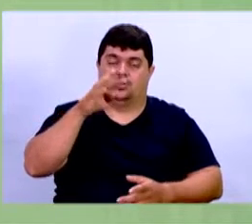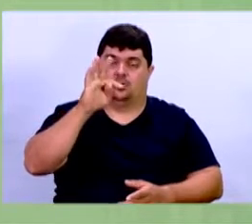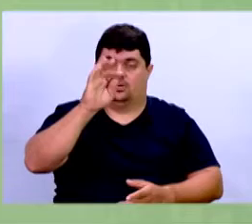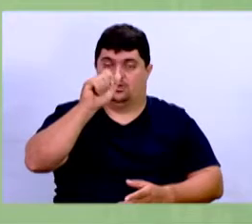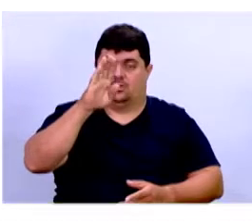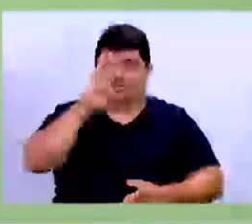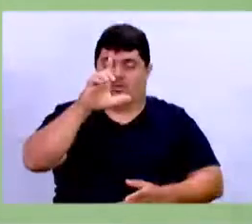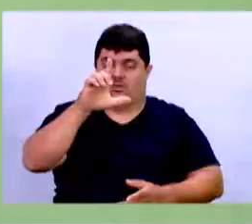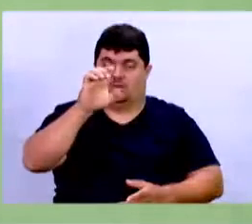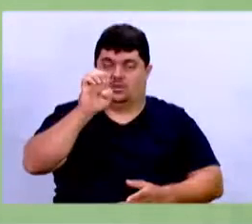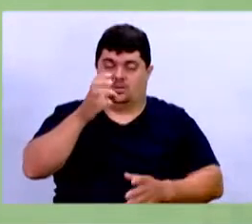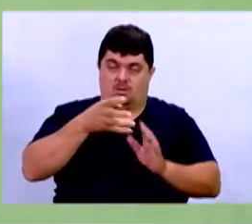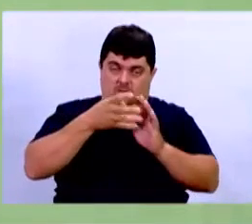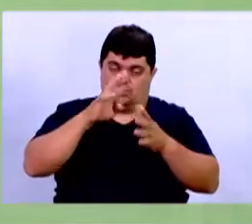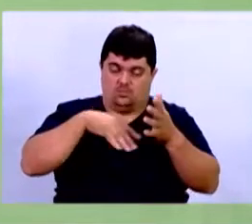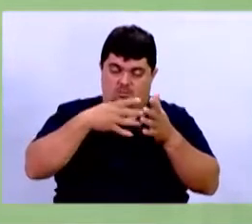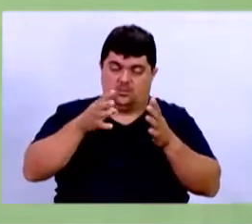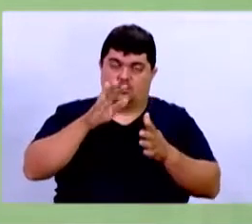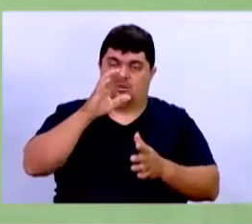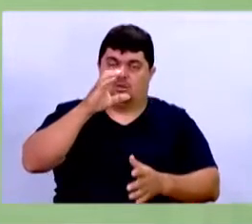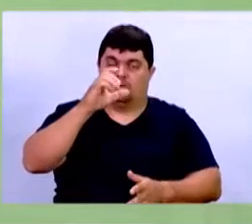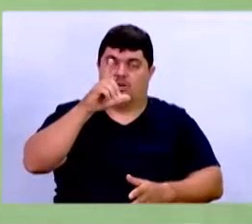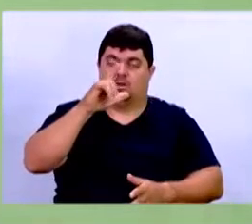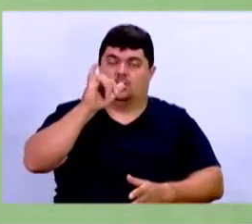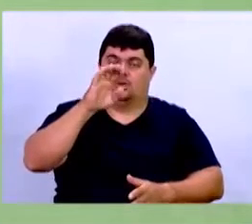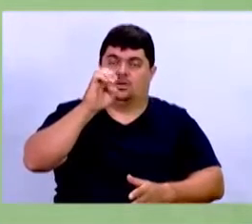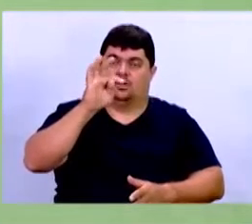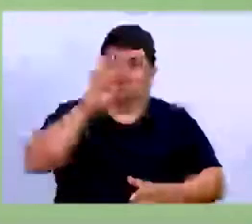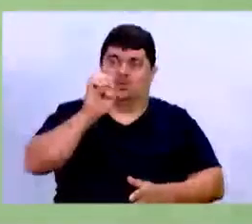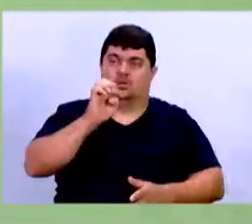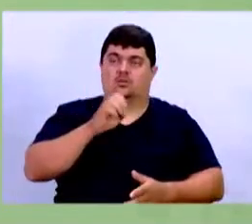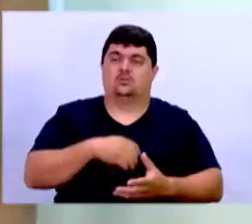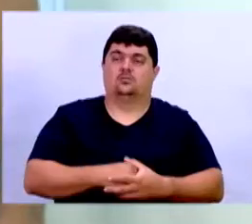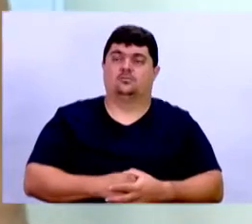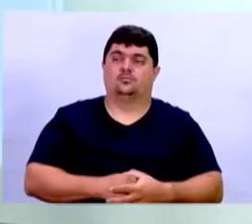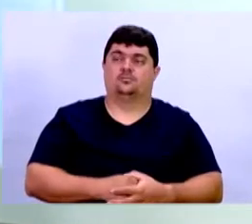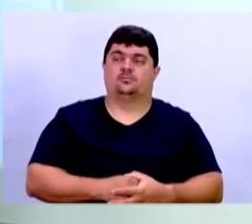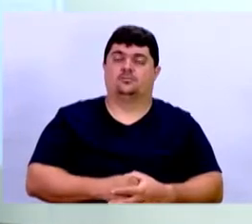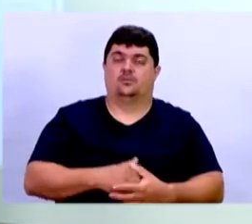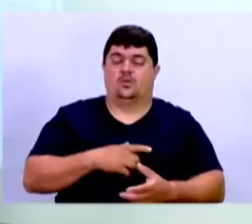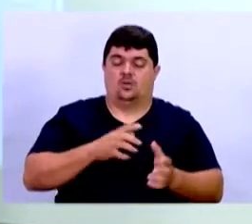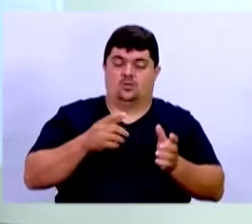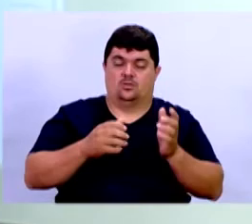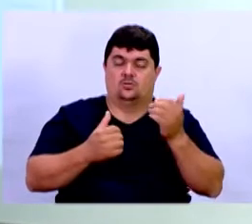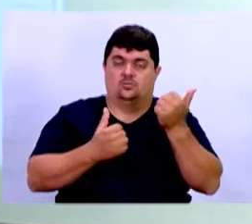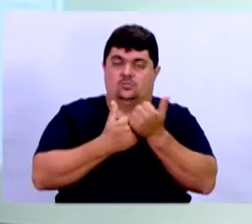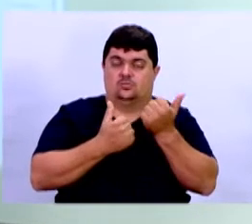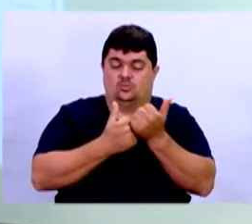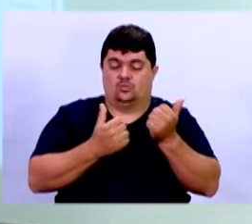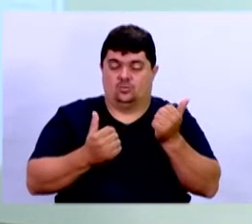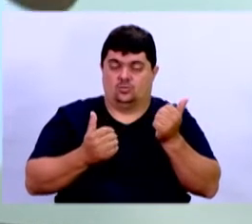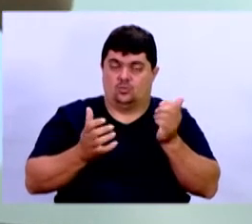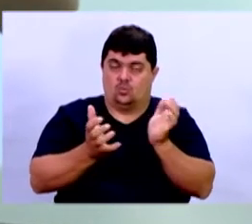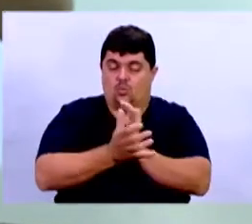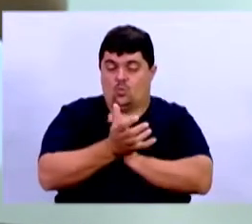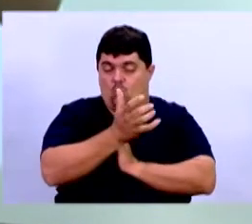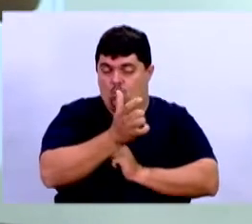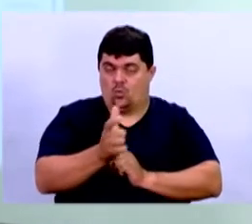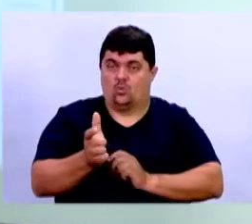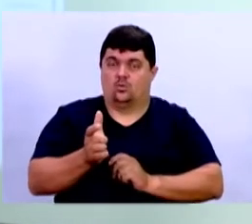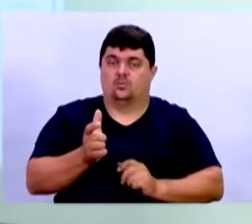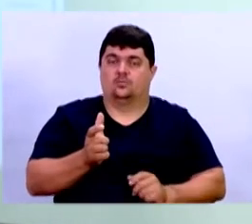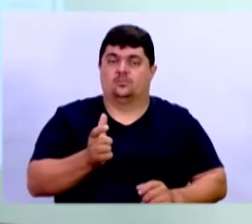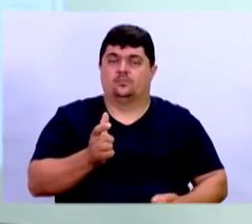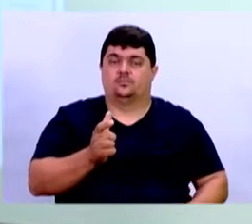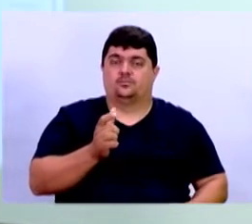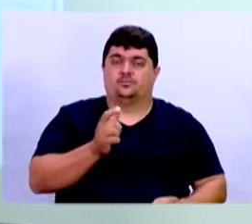aqui a tabela cliente. E a gente entra num outro subconjunto. Então imagina assim, nós vimos um subconjunto, agora um